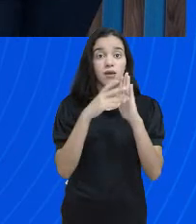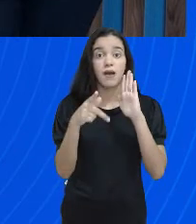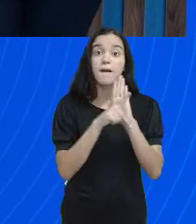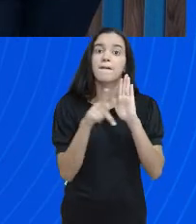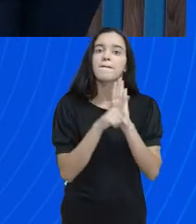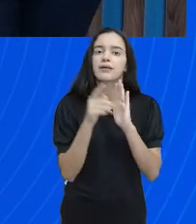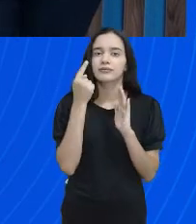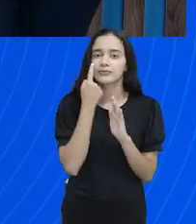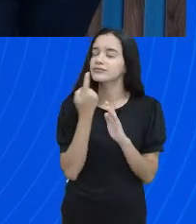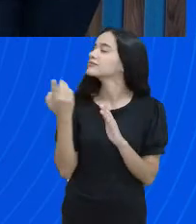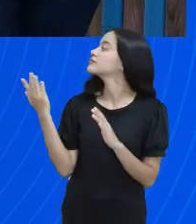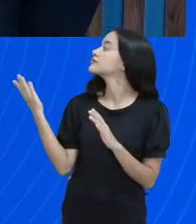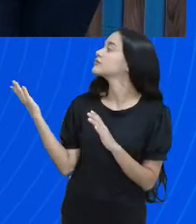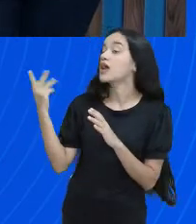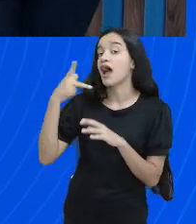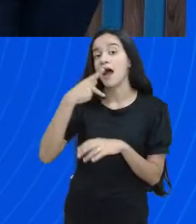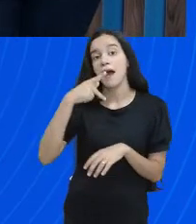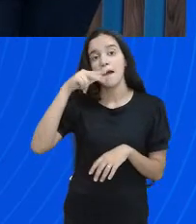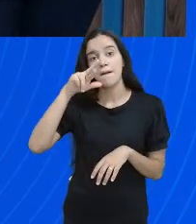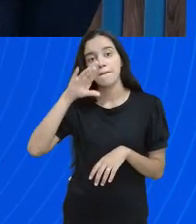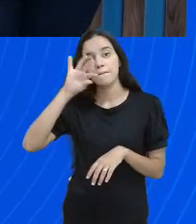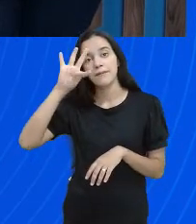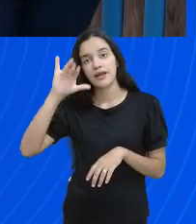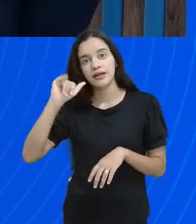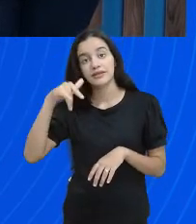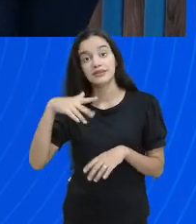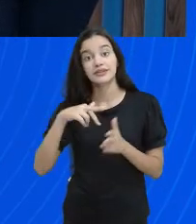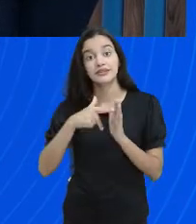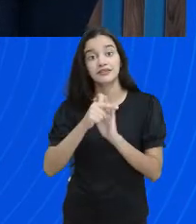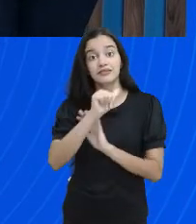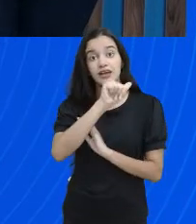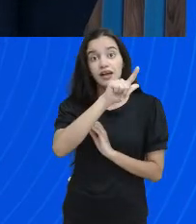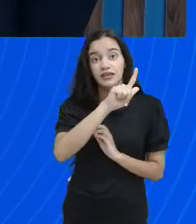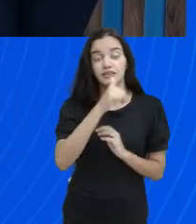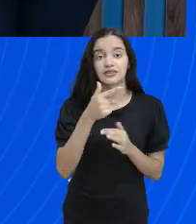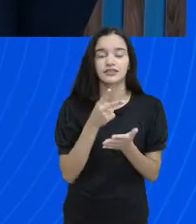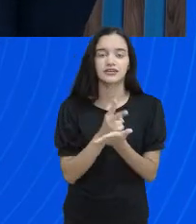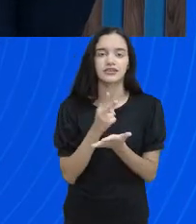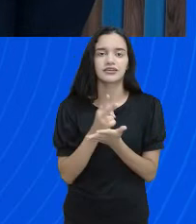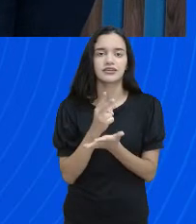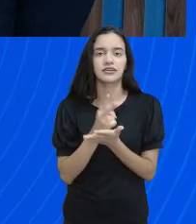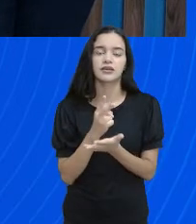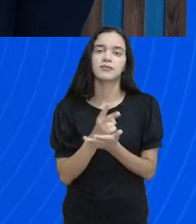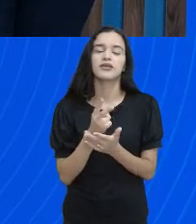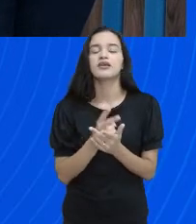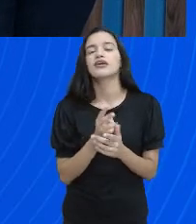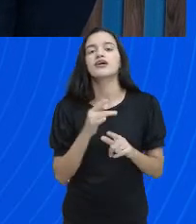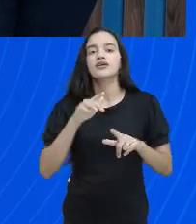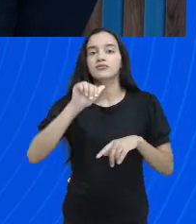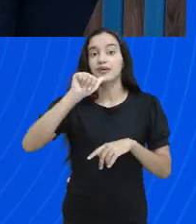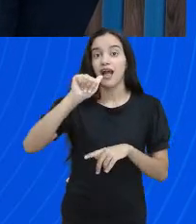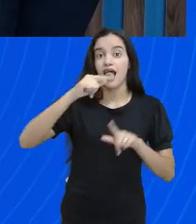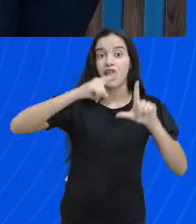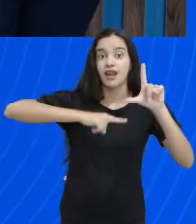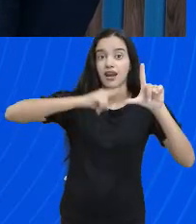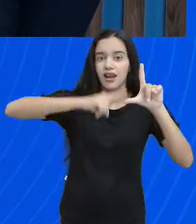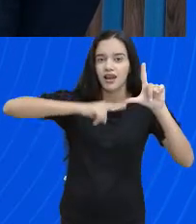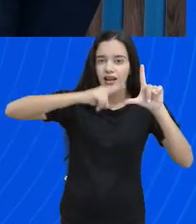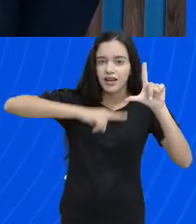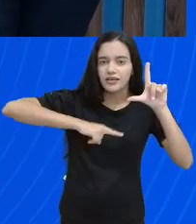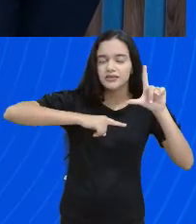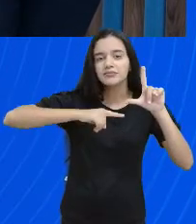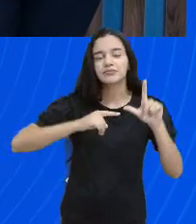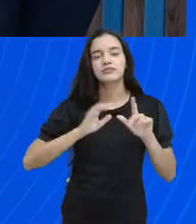vendo aí, né? A prata, como eu falei para vocês, AG, por exemplo, tá? Sempre a primeira letra em maiúsculo e a segunda em